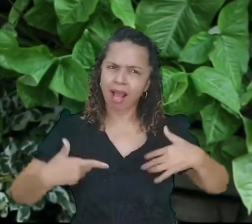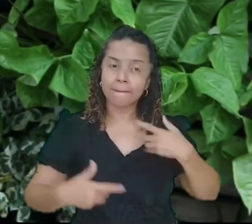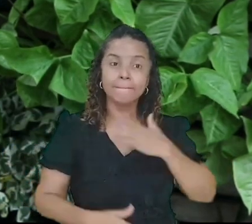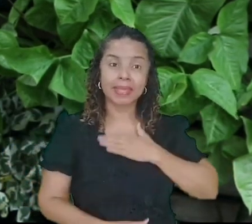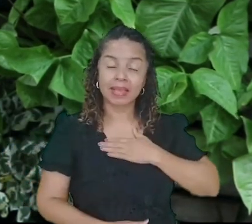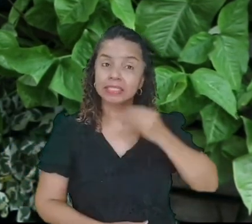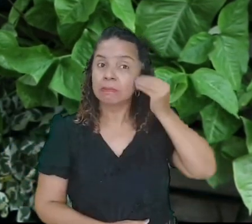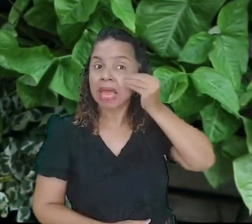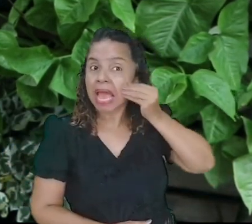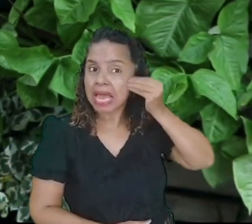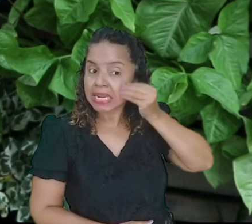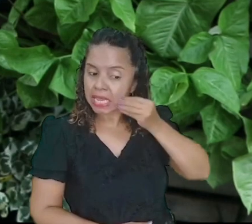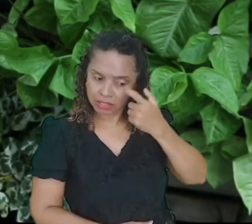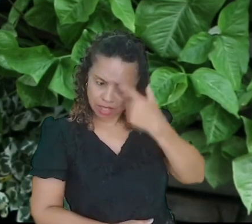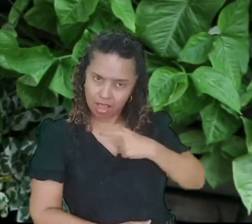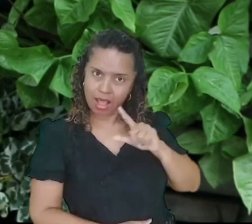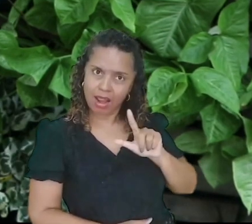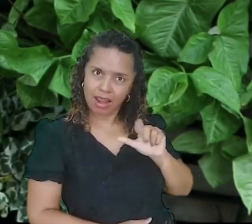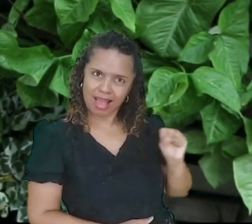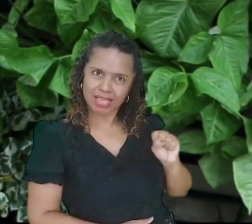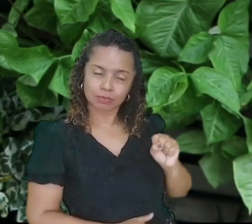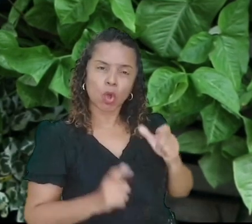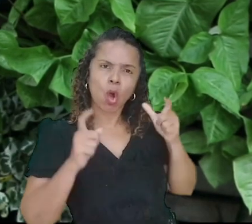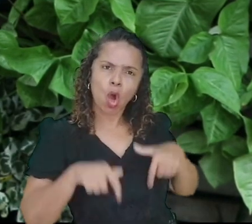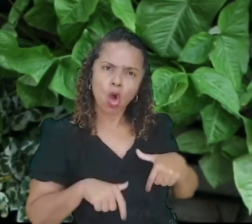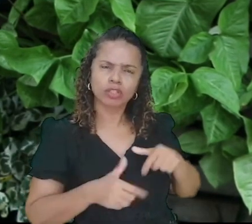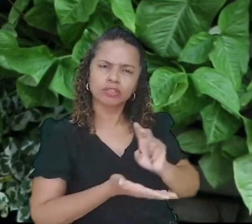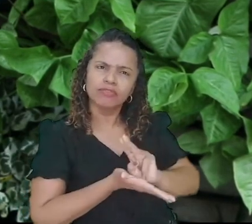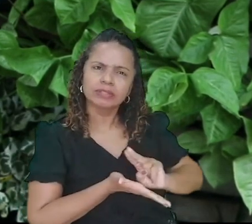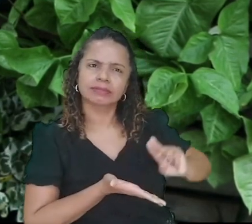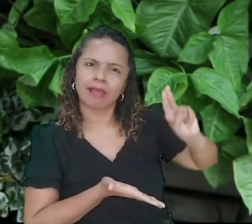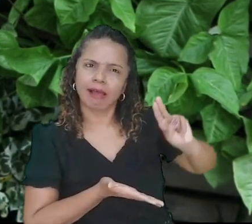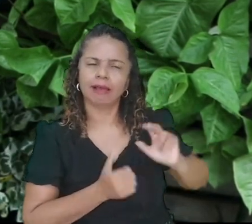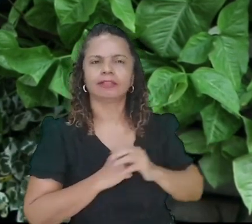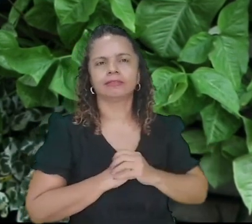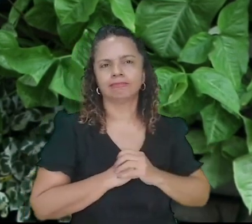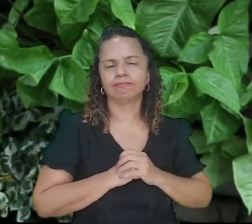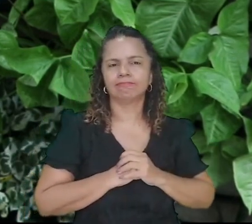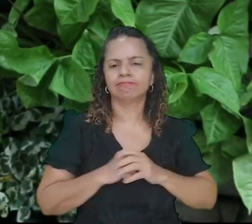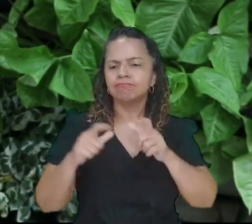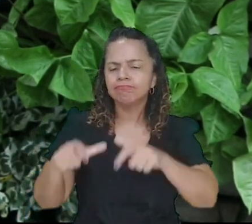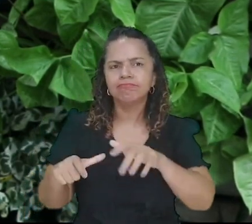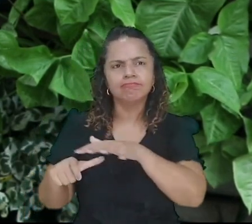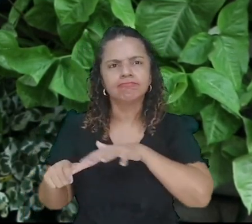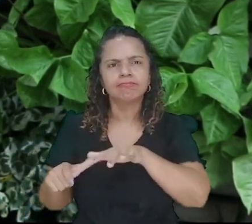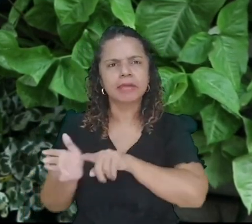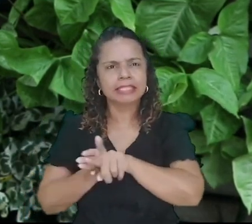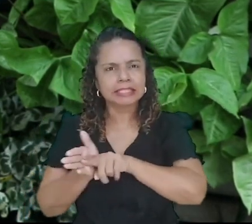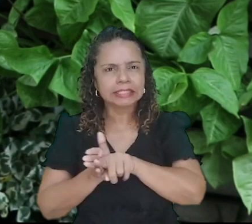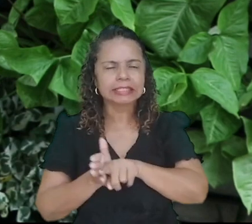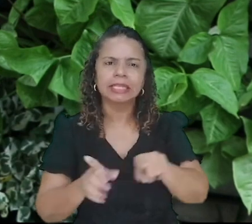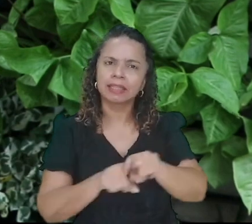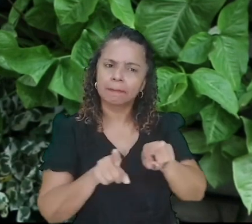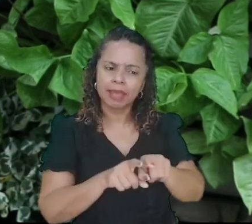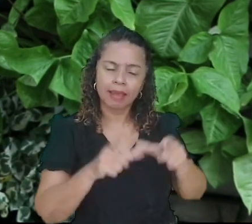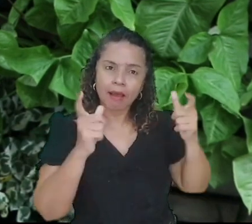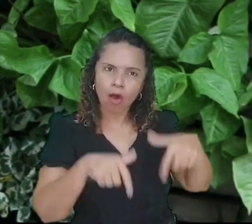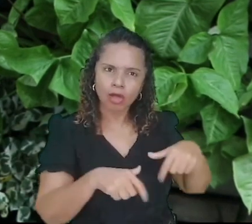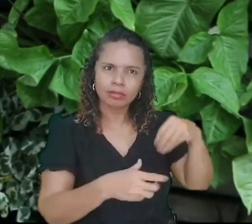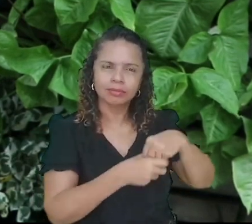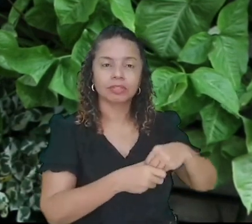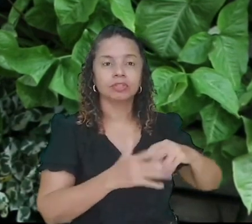minha experiência quanto mulher lésbica no ambiente universitário, no ambiente da pesquisa, no ambiente